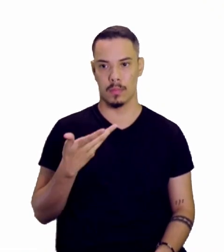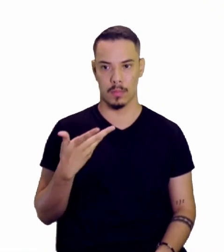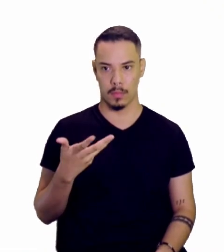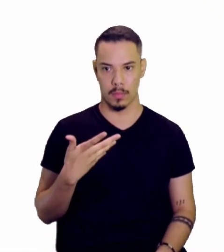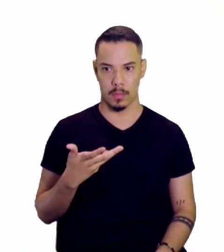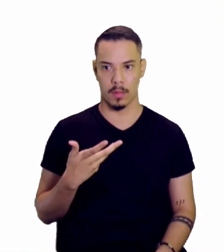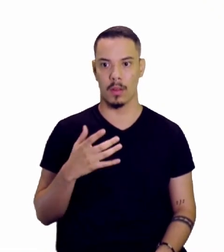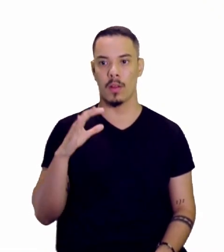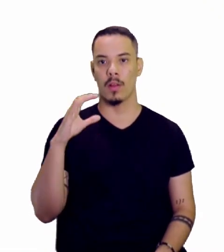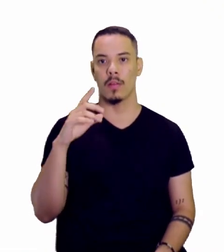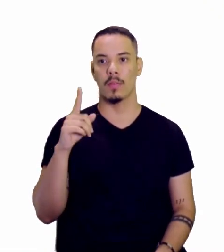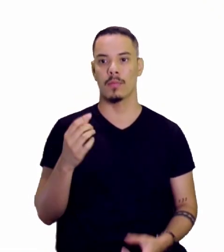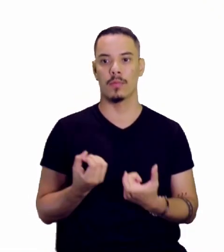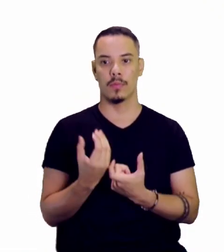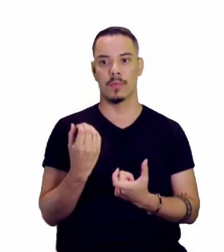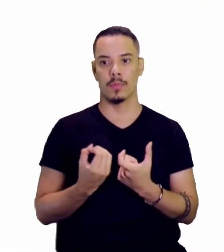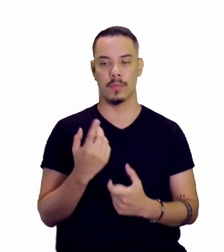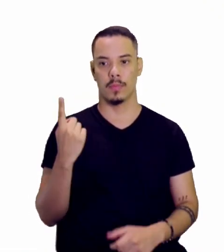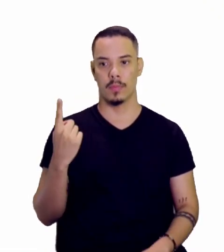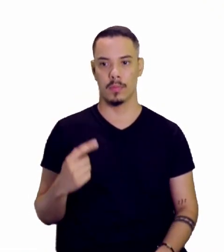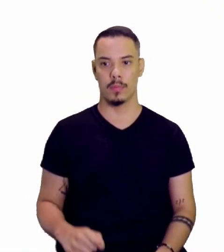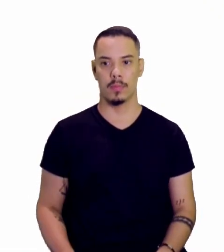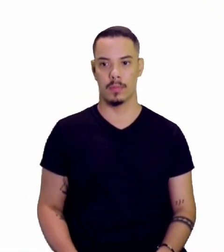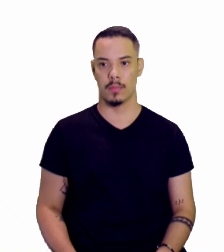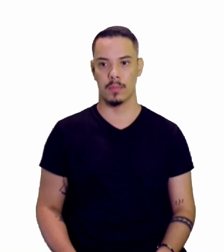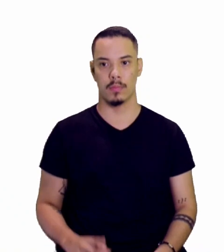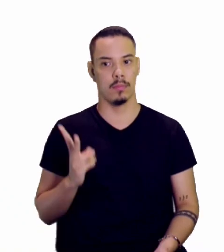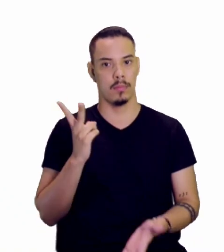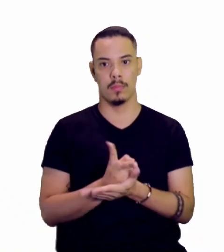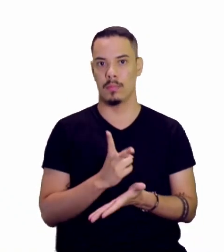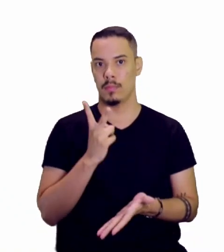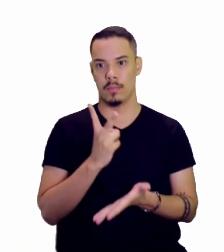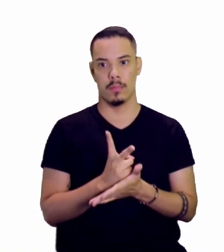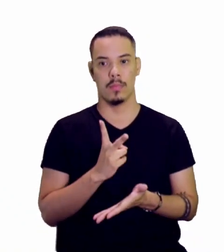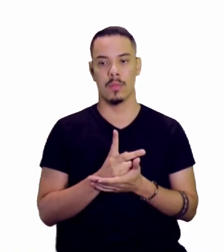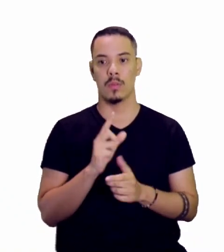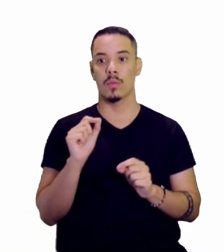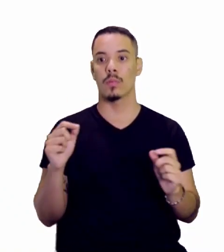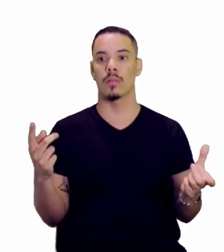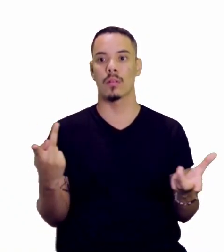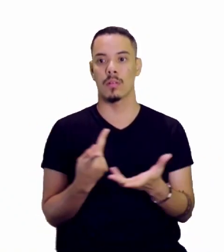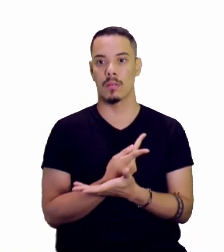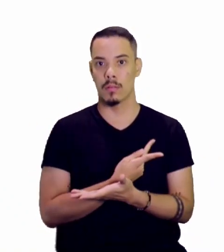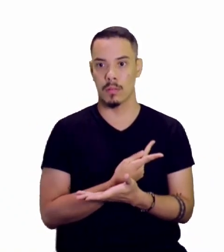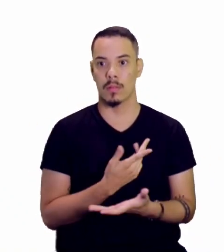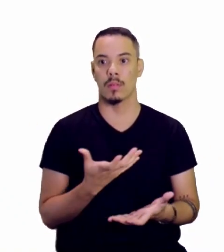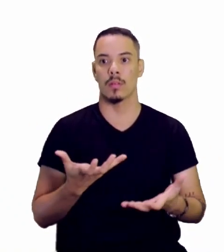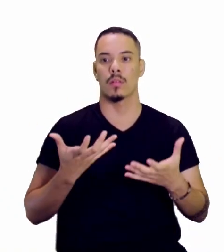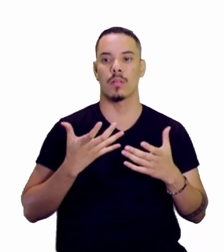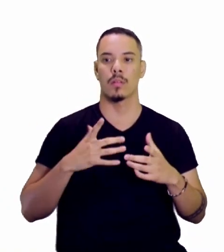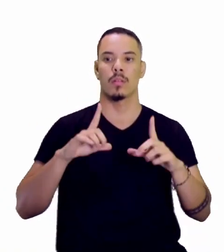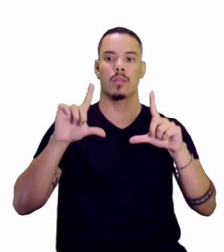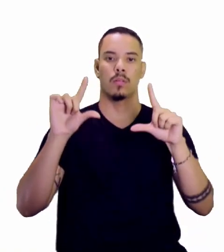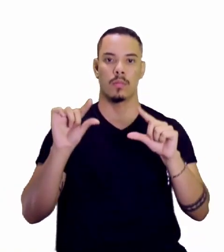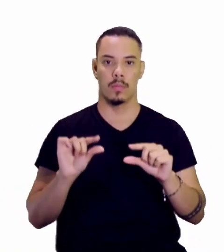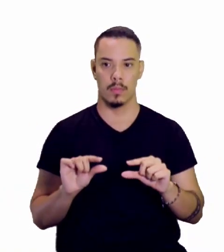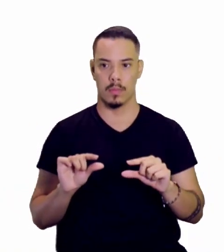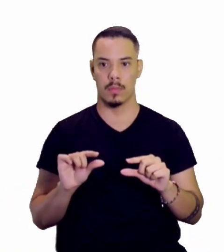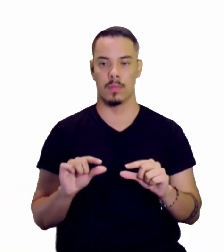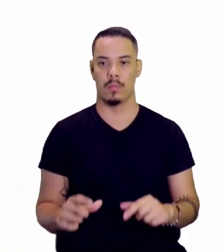a força resultante sobre a massa. Eu vou manter isso aqui constante. O que vai acontecer? Eu quero diminuir isso